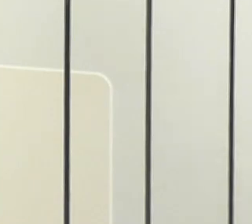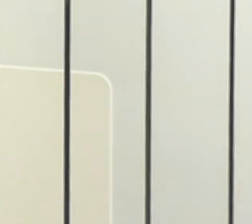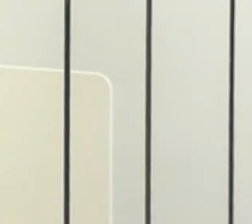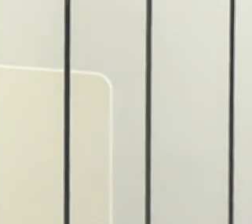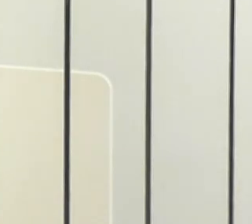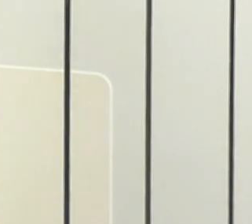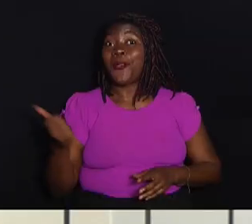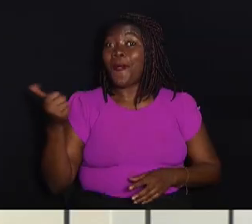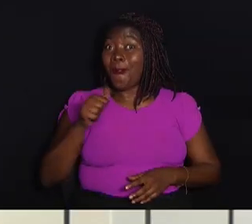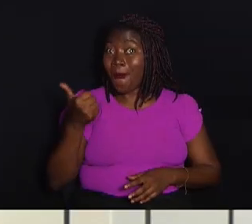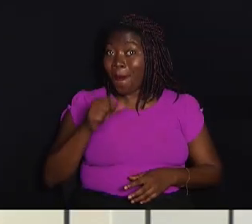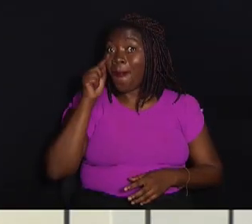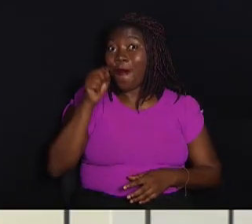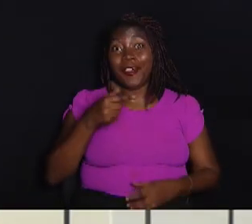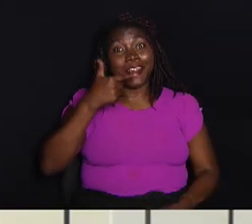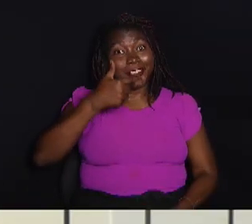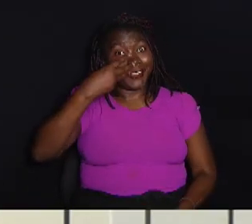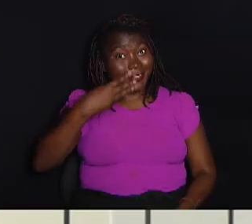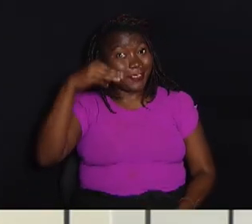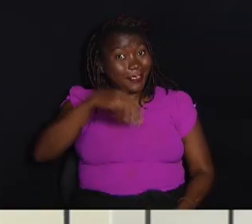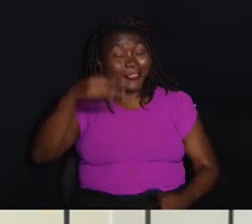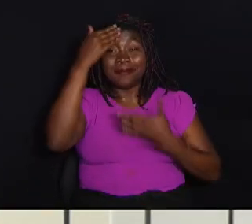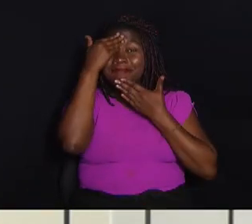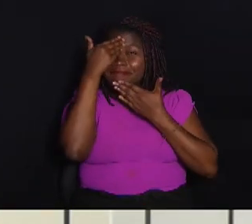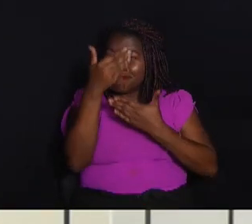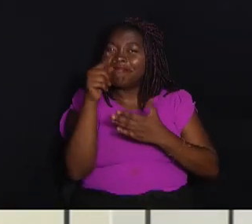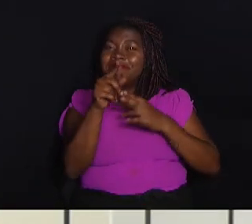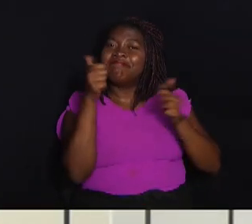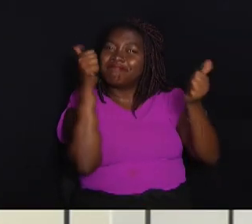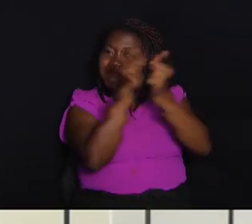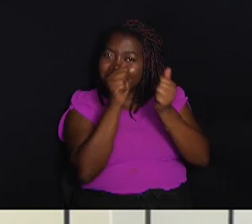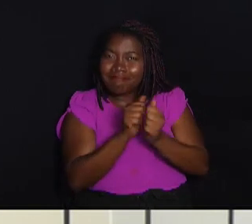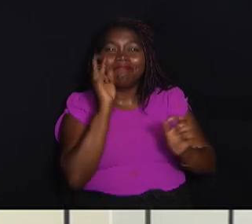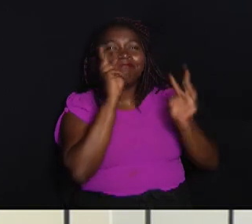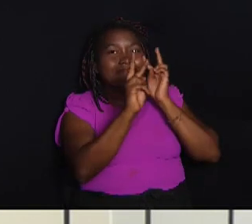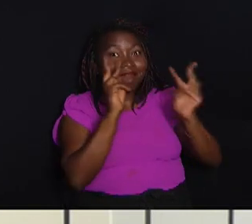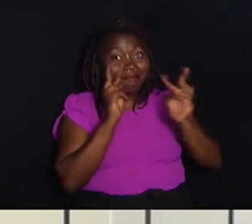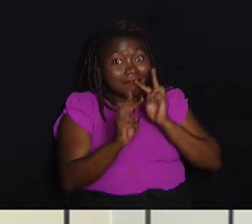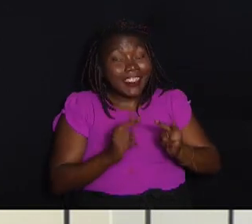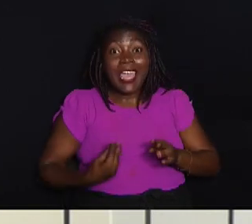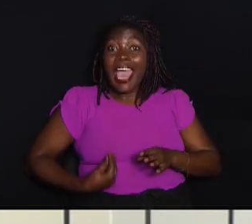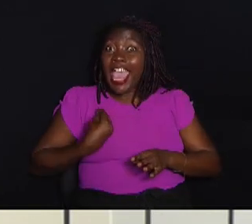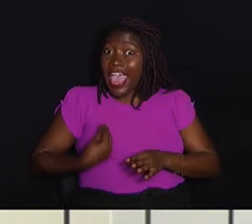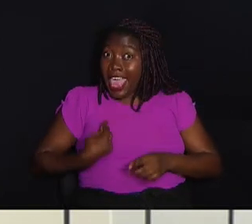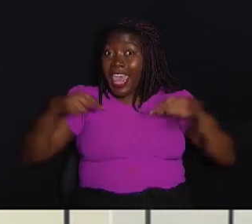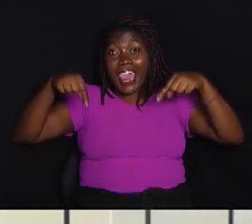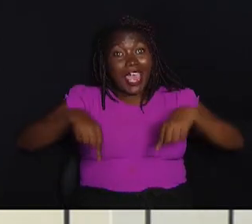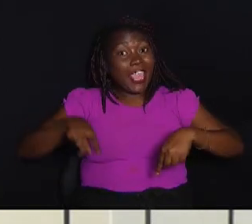11 hor mais 23 Muito obrigado pela sua companhia pela sua audiência estamos ao vivo nesta